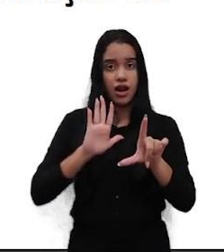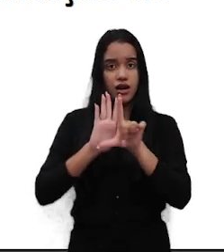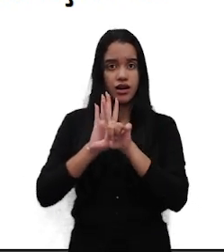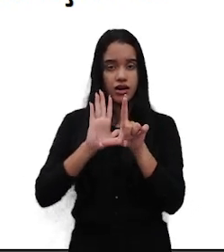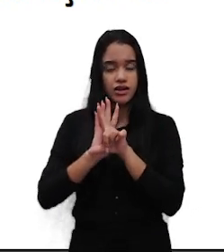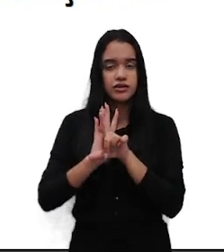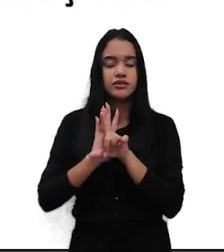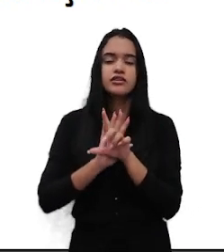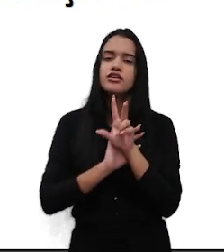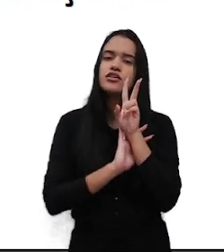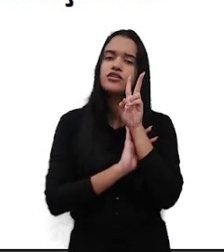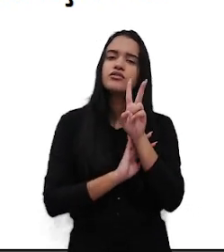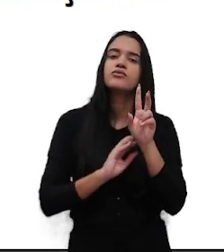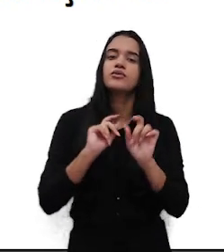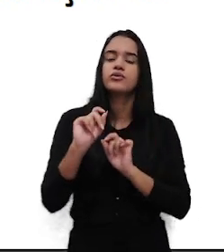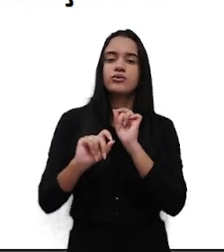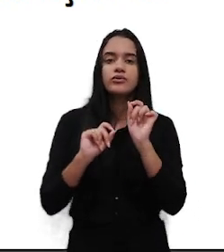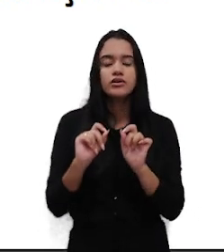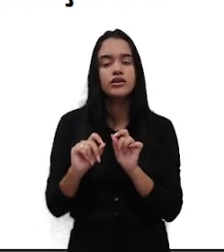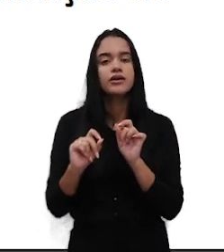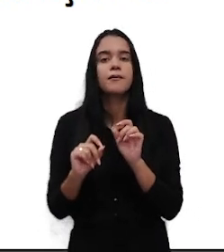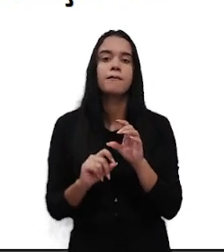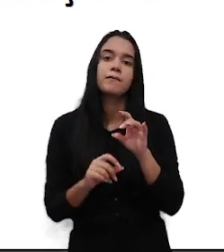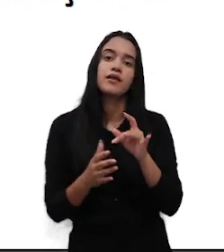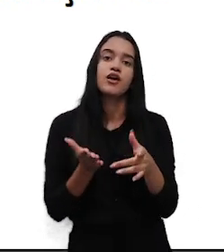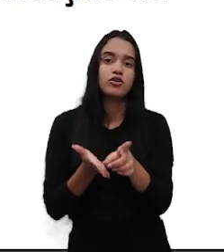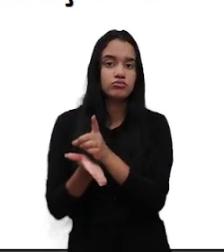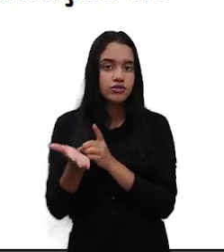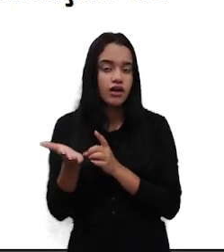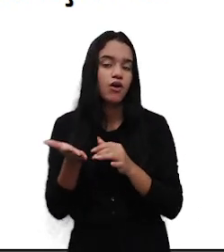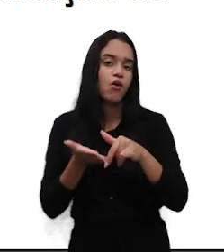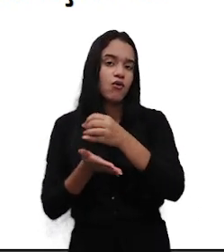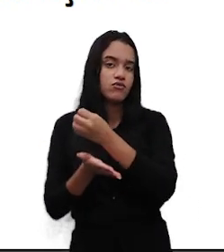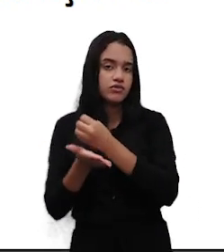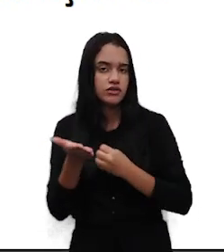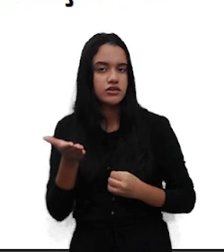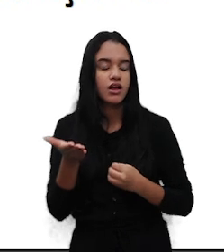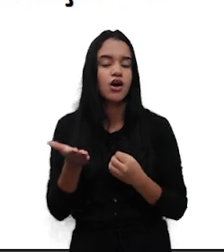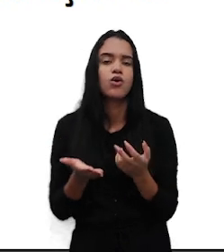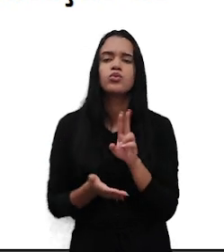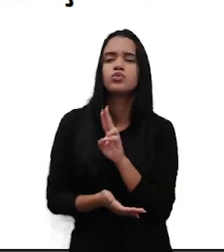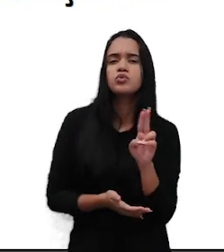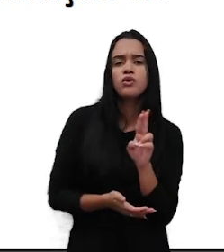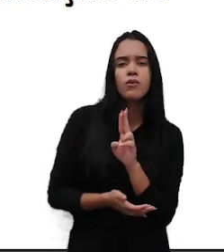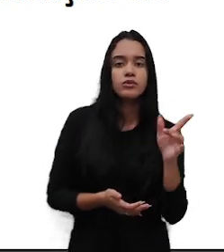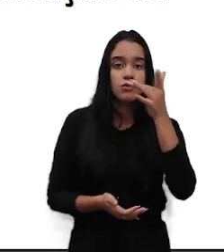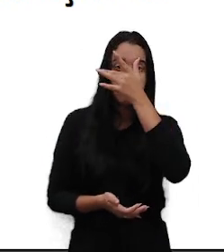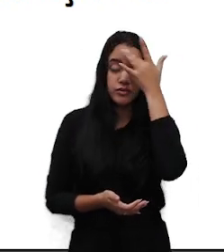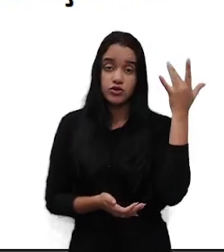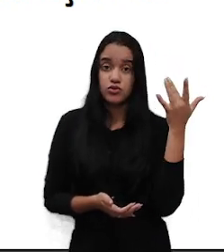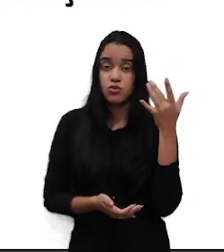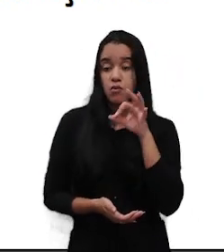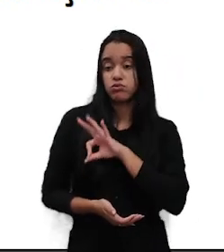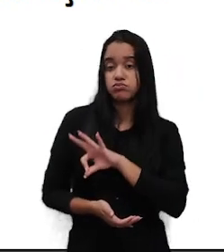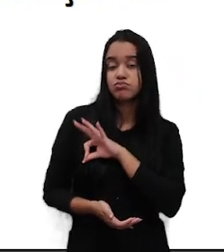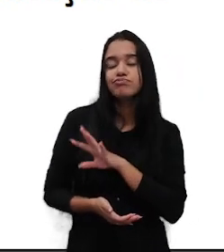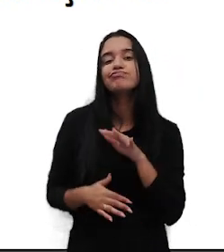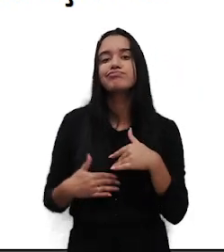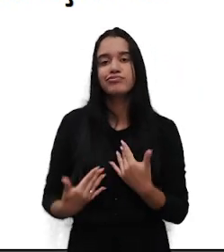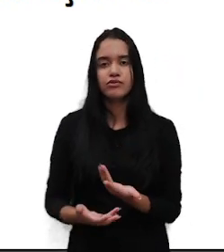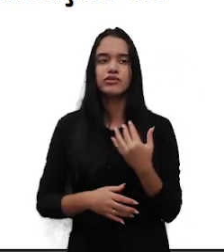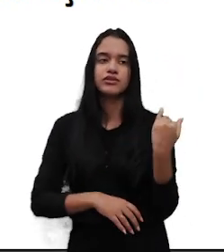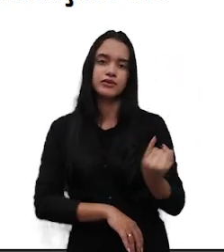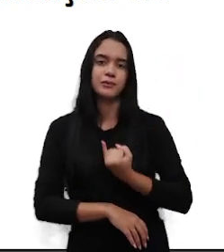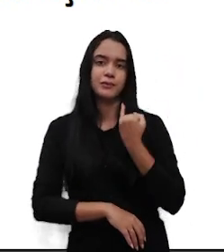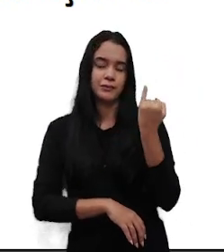vai ver isso no diário oficial, sai, né, a nomeação de alguém, a aposentadoria. Então é muito importante a